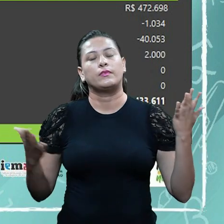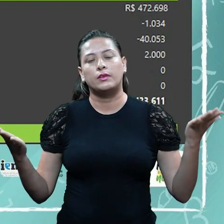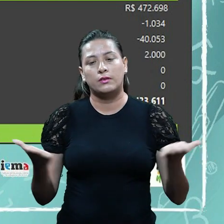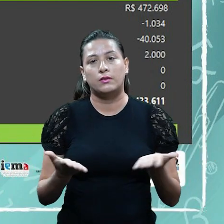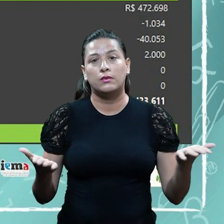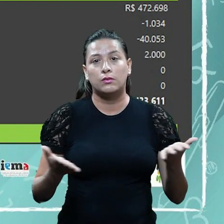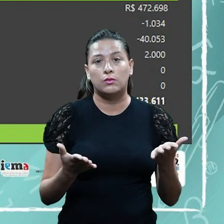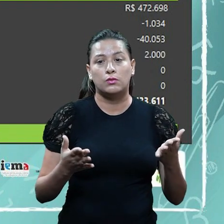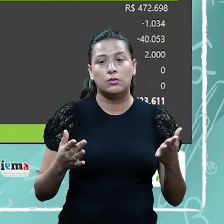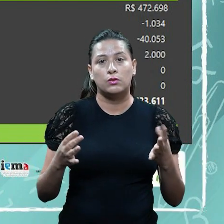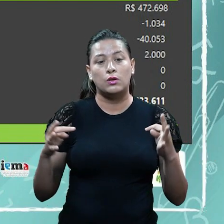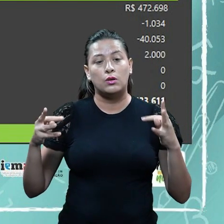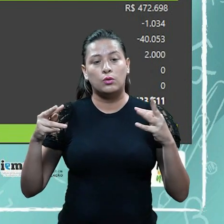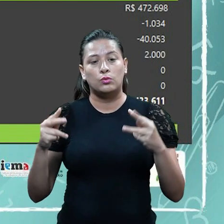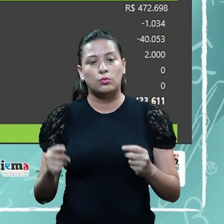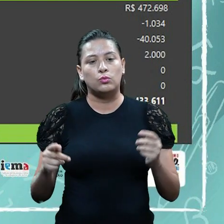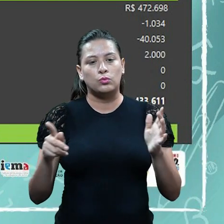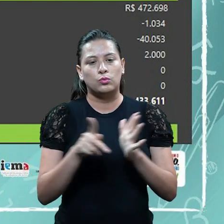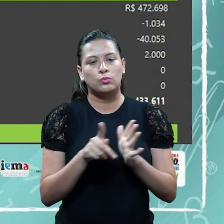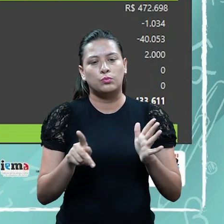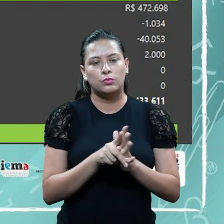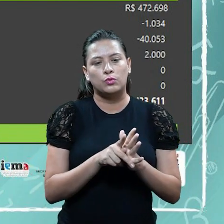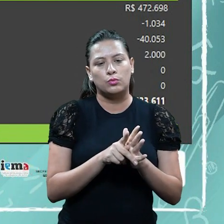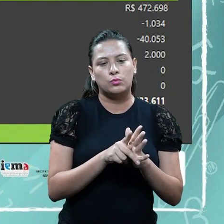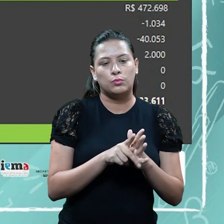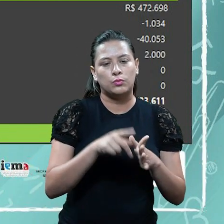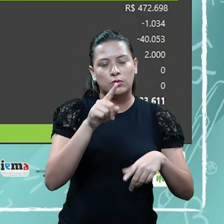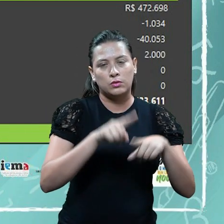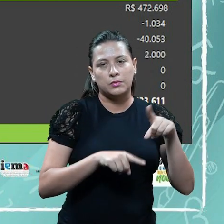das mercadorias vendidas foi igual a R$